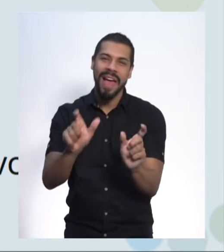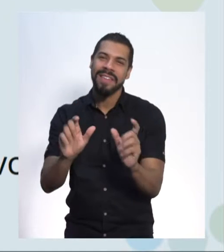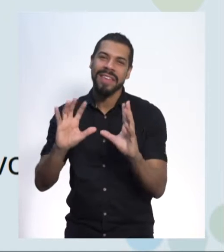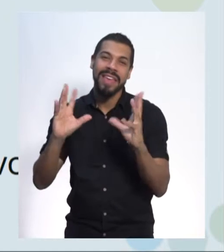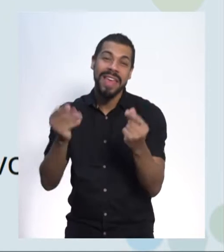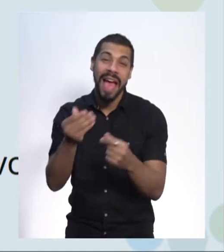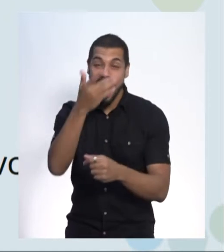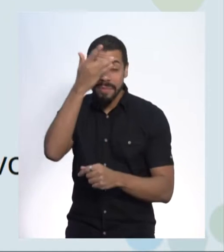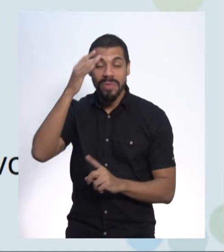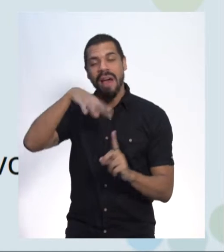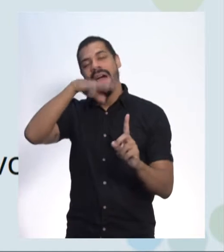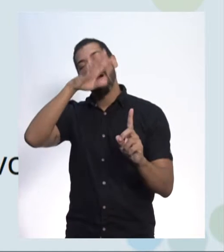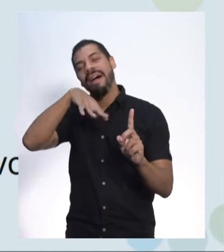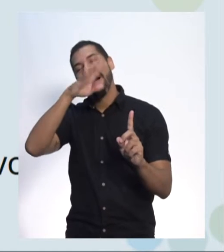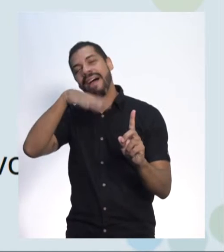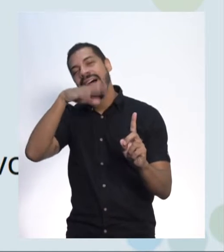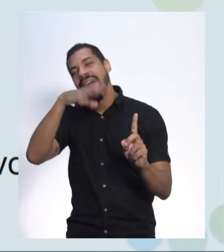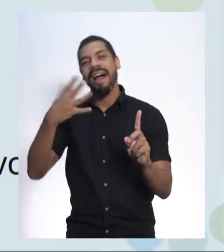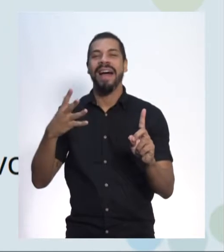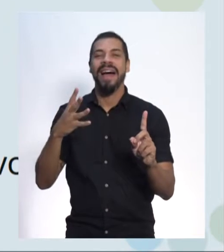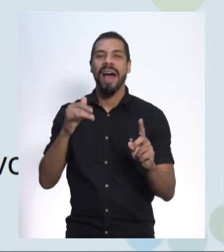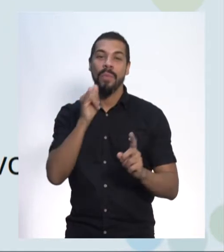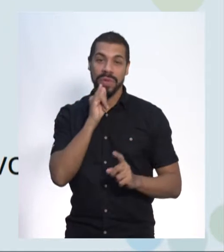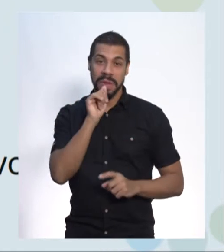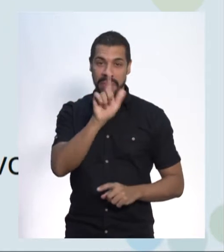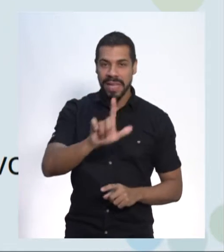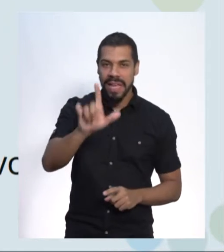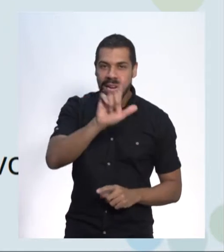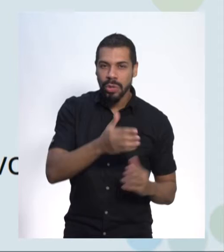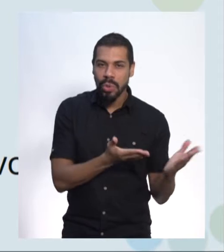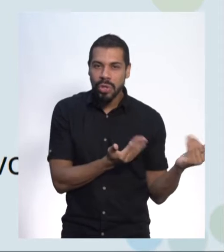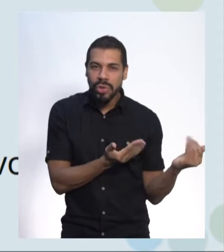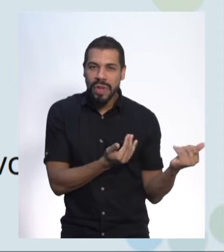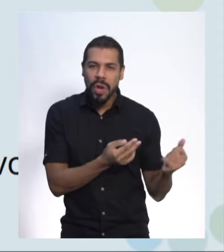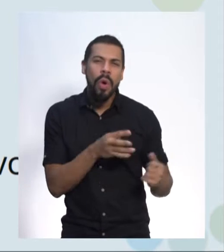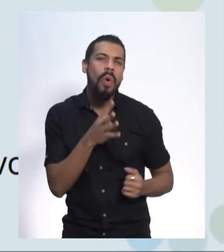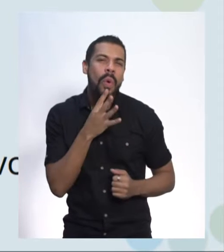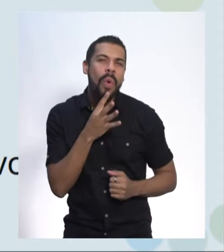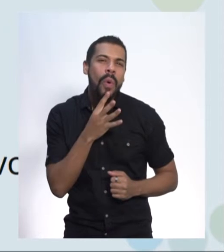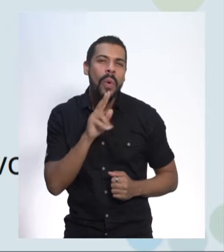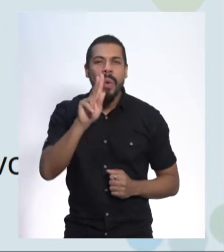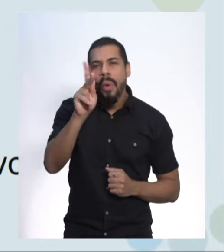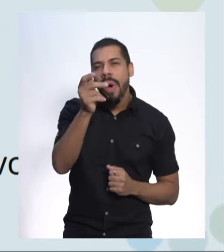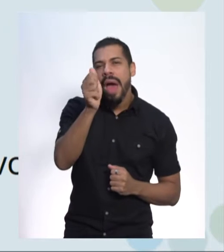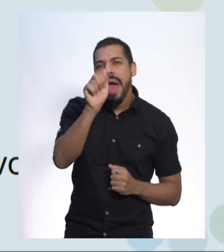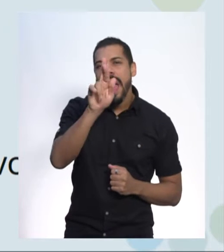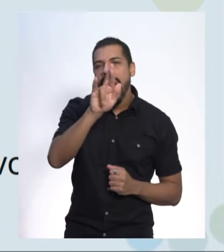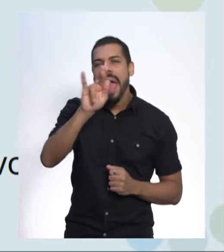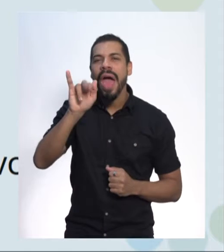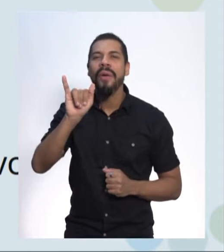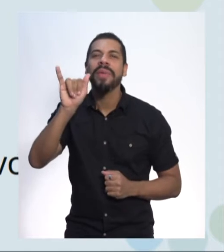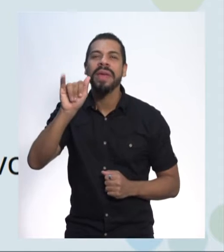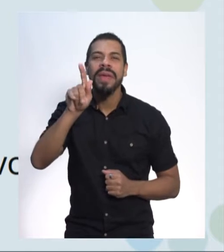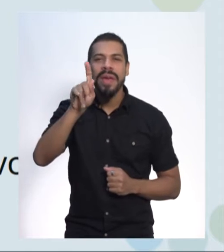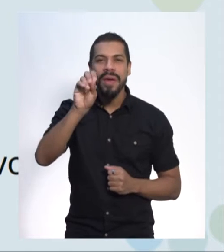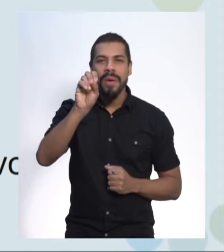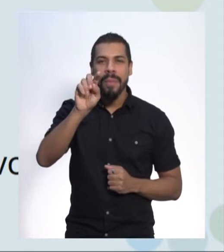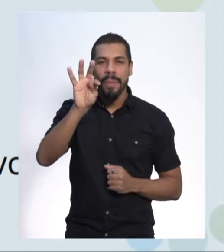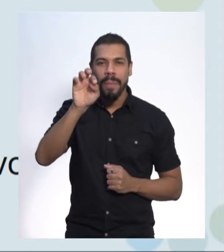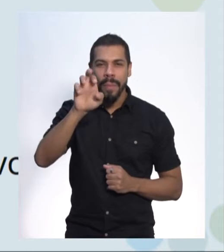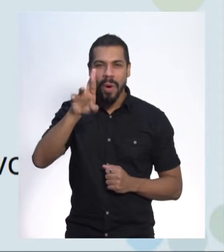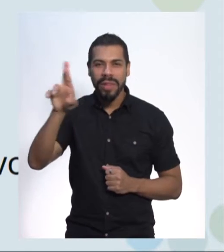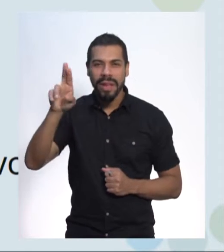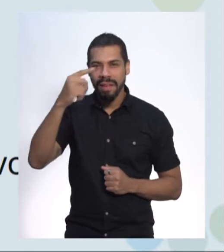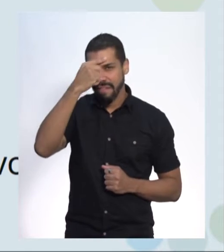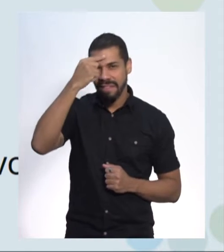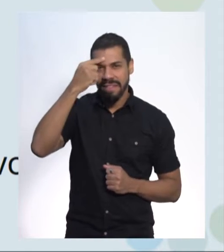aqueles que são amados e adorados. Pega na literatura infanto-juvenil, por exemplo, Harry Potter. Quem é ele? Ele é um menino comum, que tem uma vida